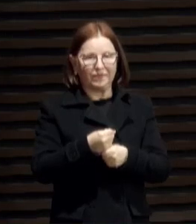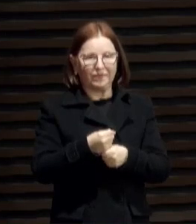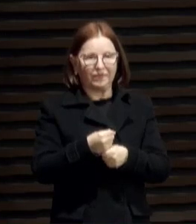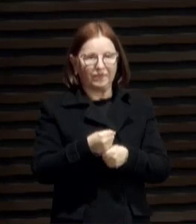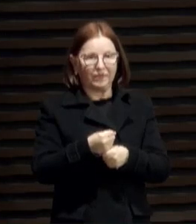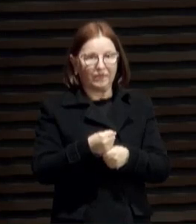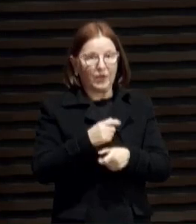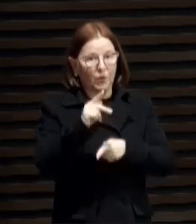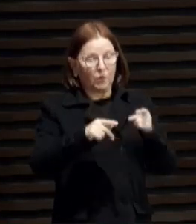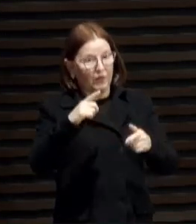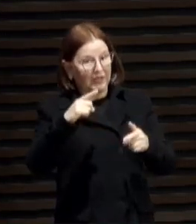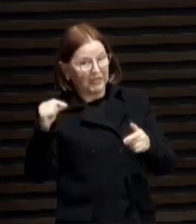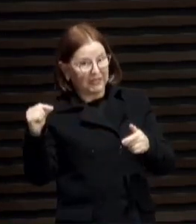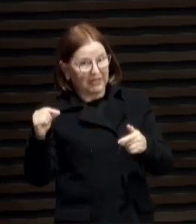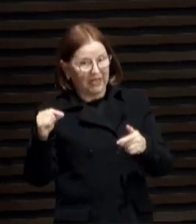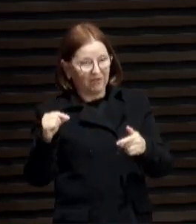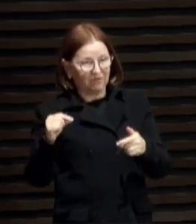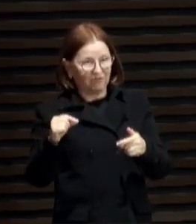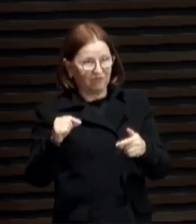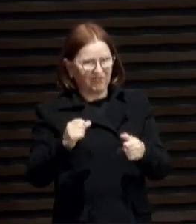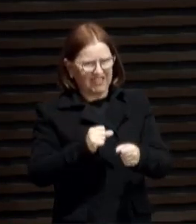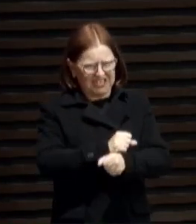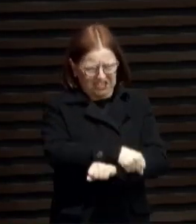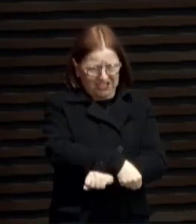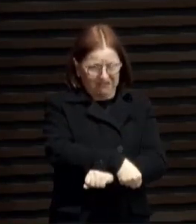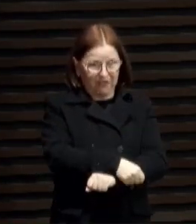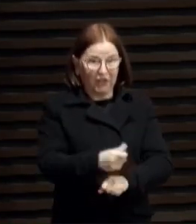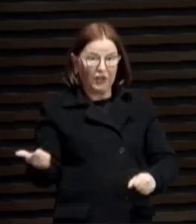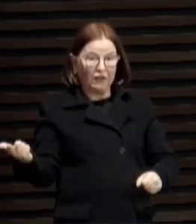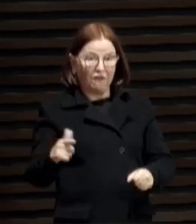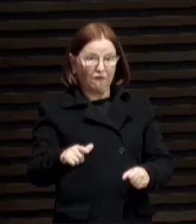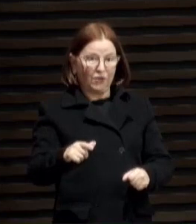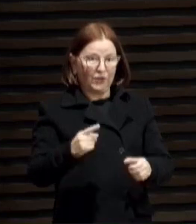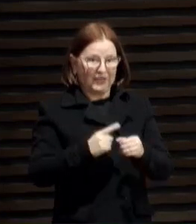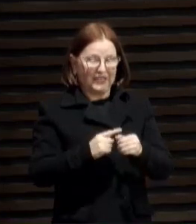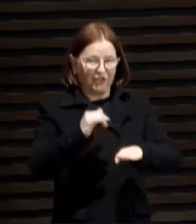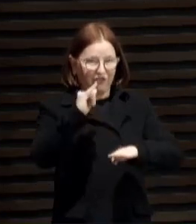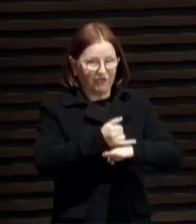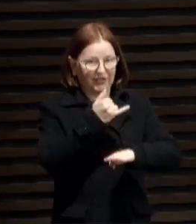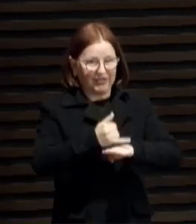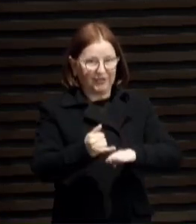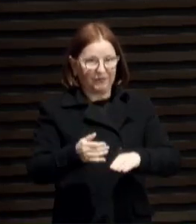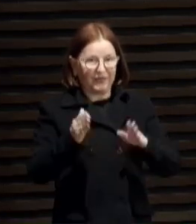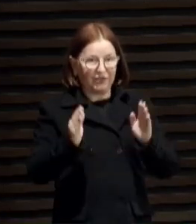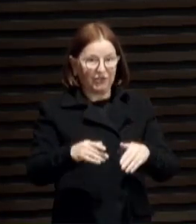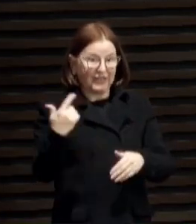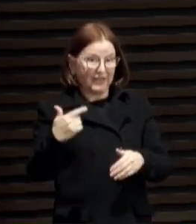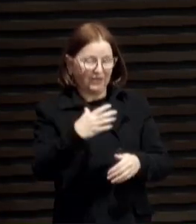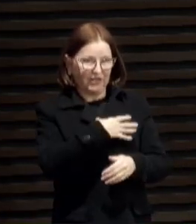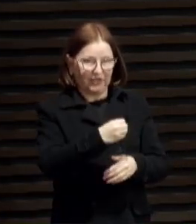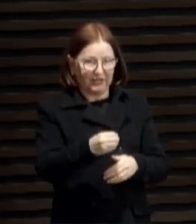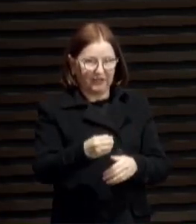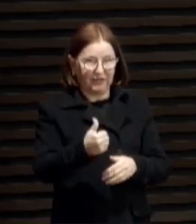que o povo saiu do exílio, saiu do cativeiro e voltou para Jerusalém, que já estavam na segunda geração. 100